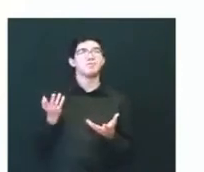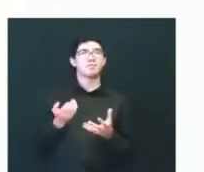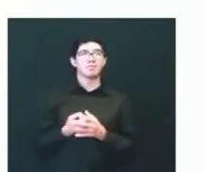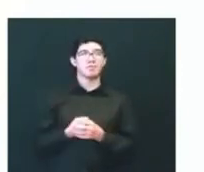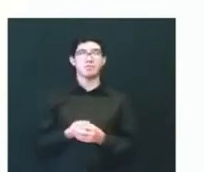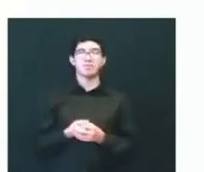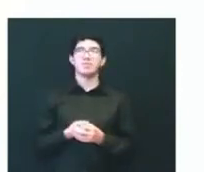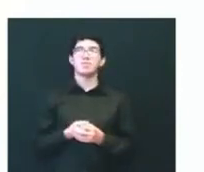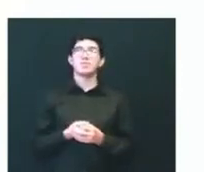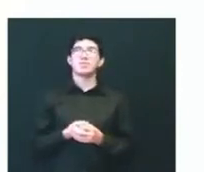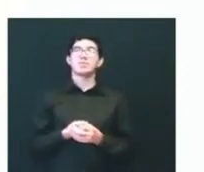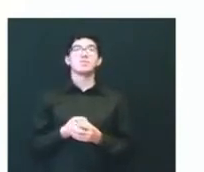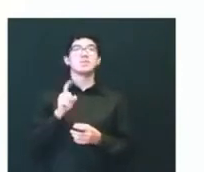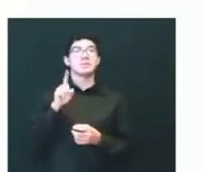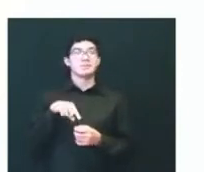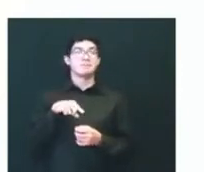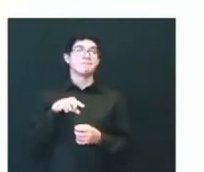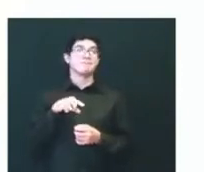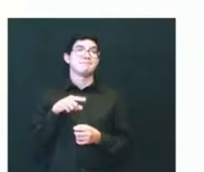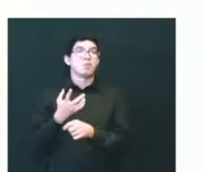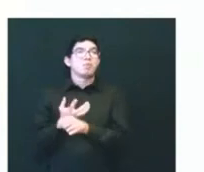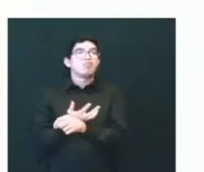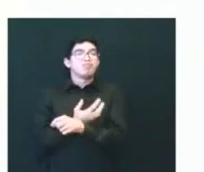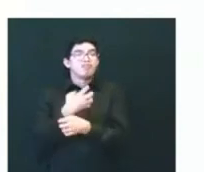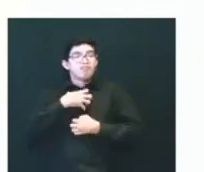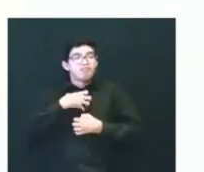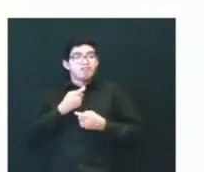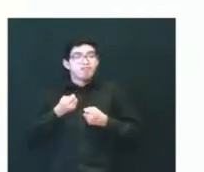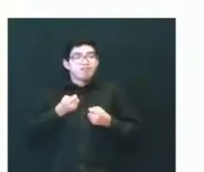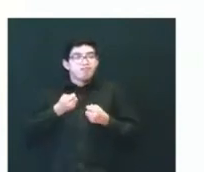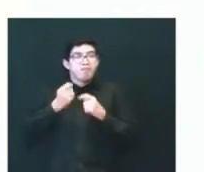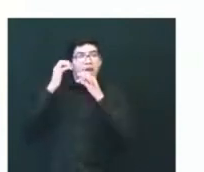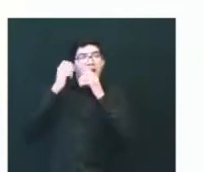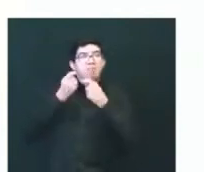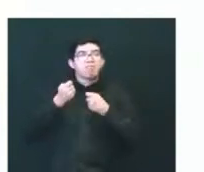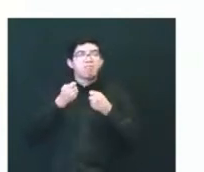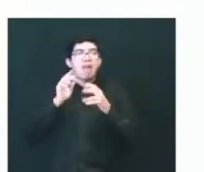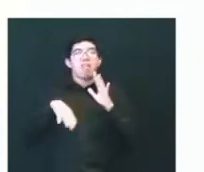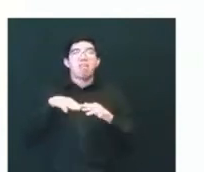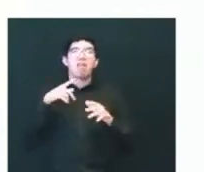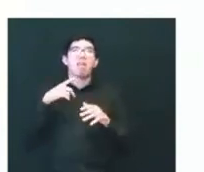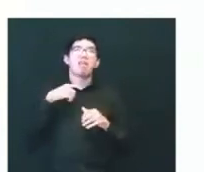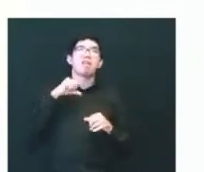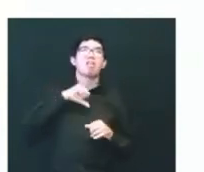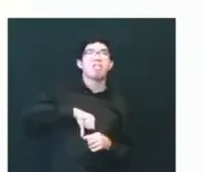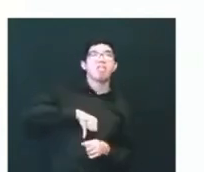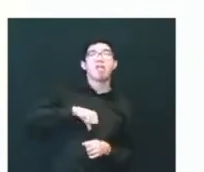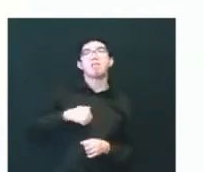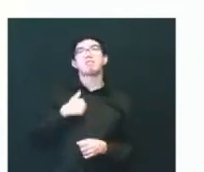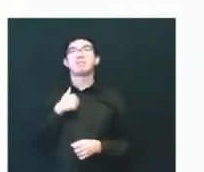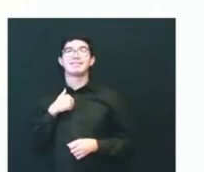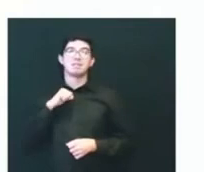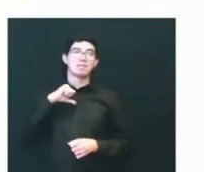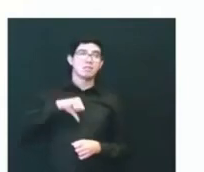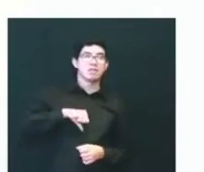trabalhar o seu emocional, porque é uma jornada de altos e baixos. É uma jornada que uma hora vai estar tudo